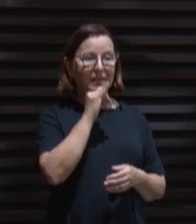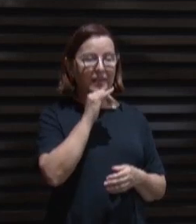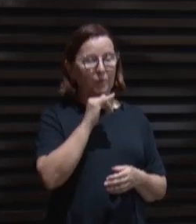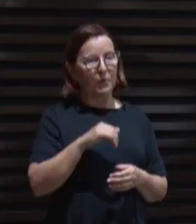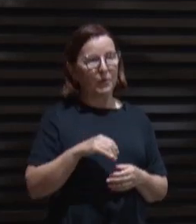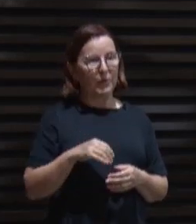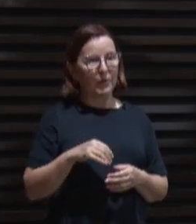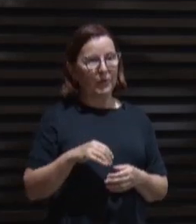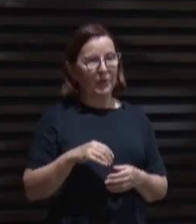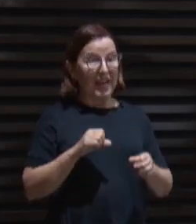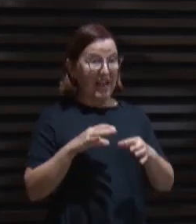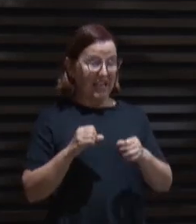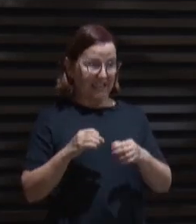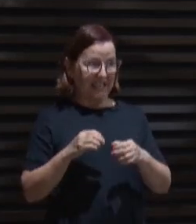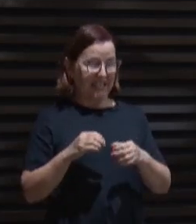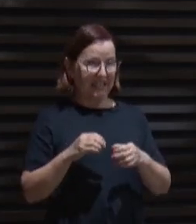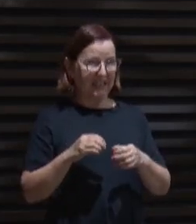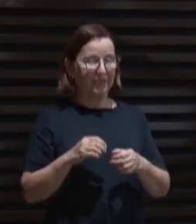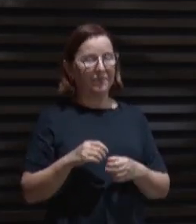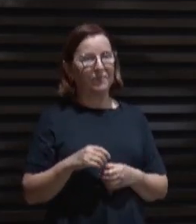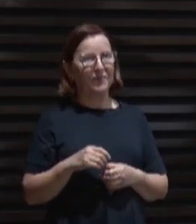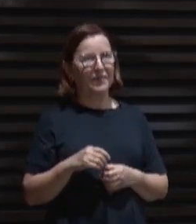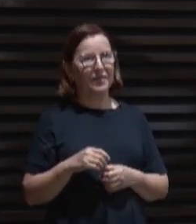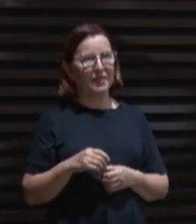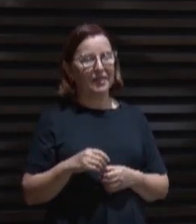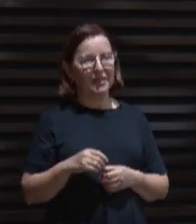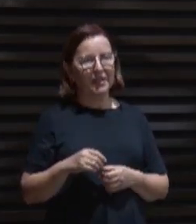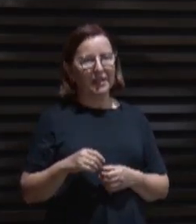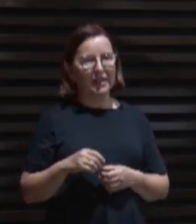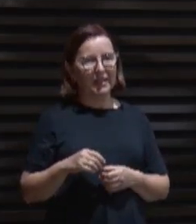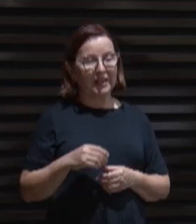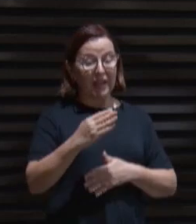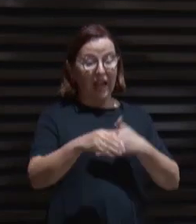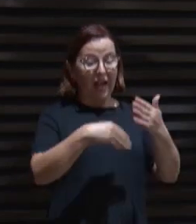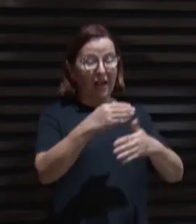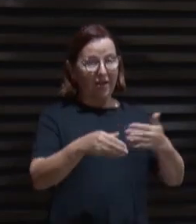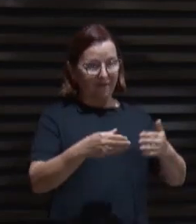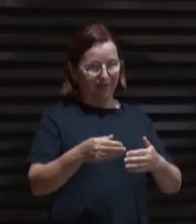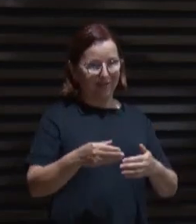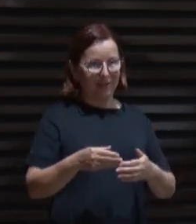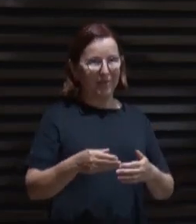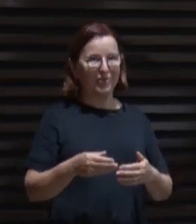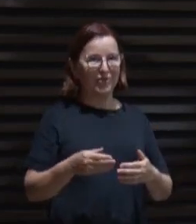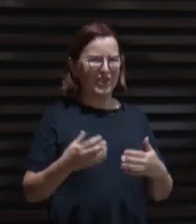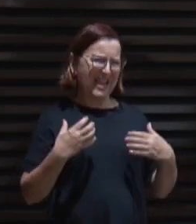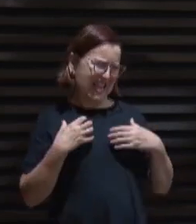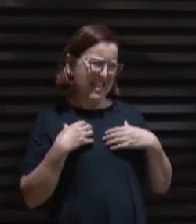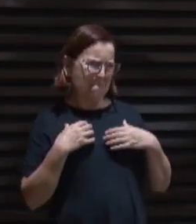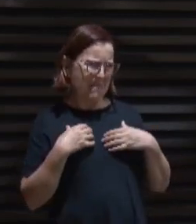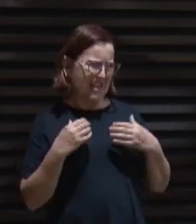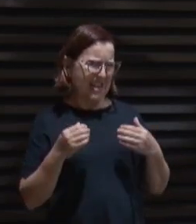das espécies. É científico. Mas quem pode comprovar o